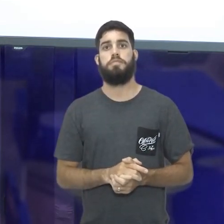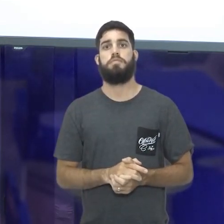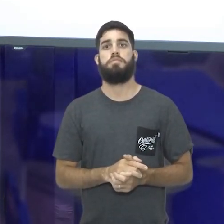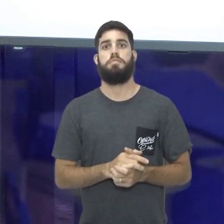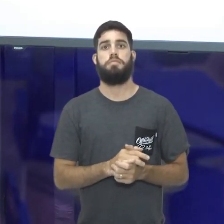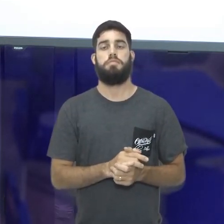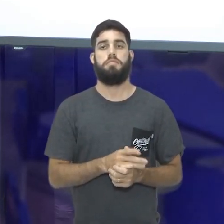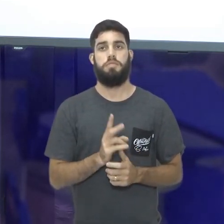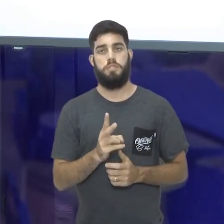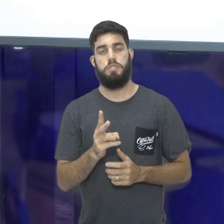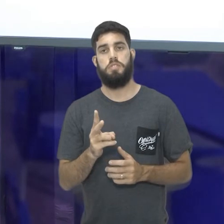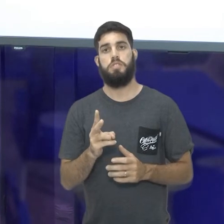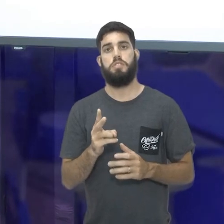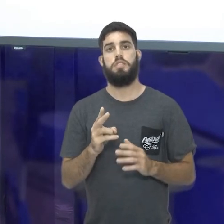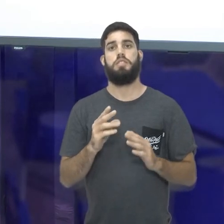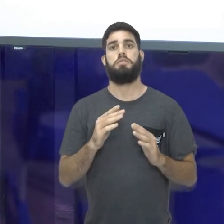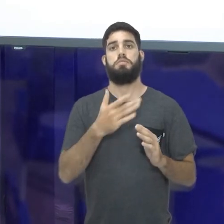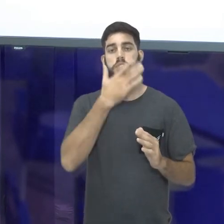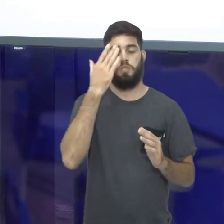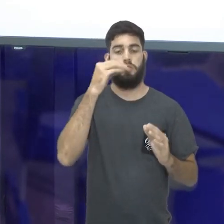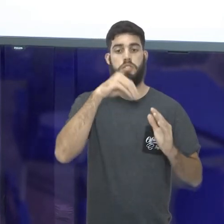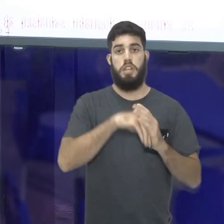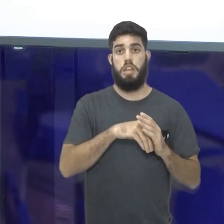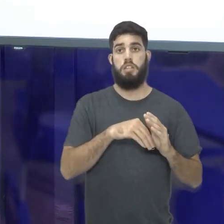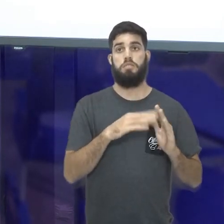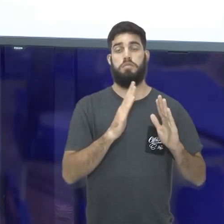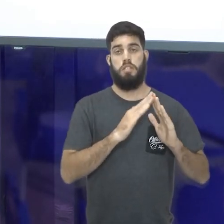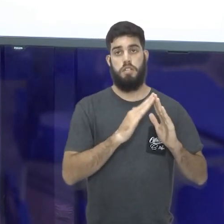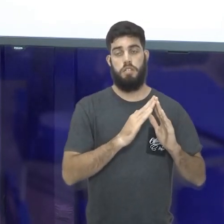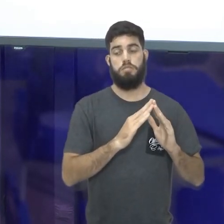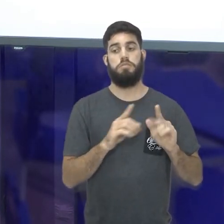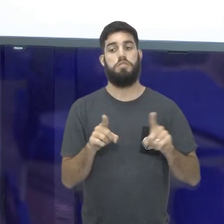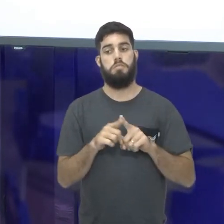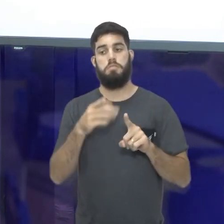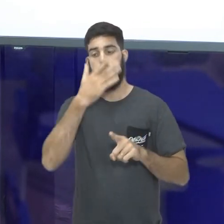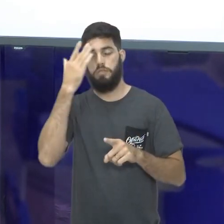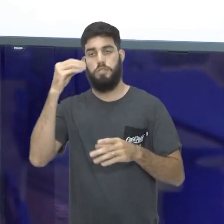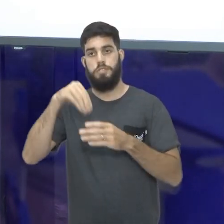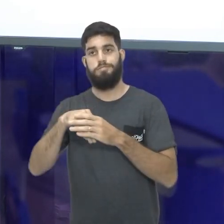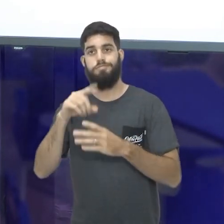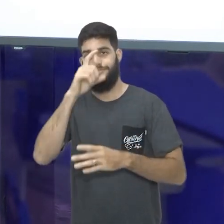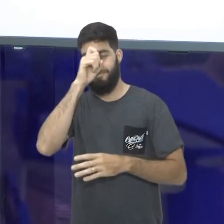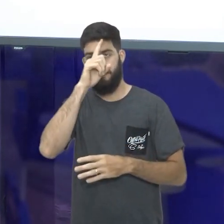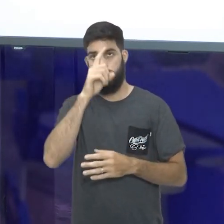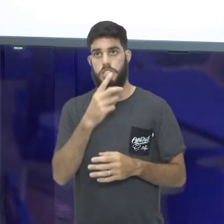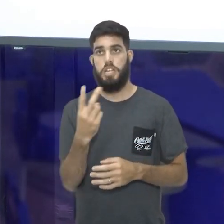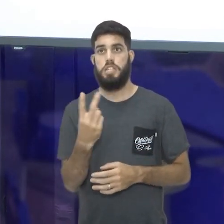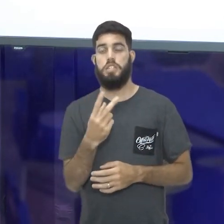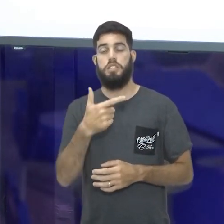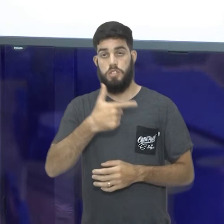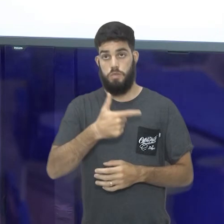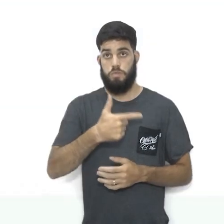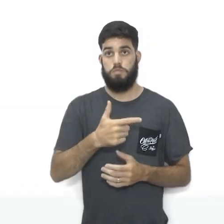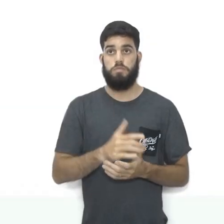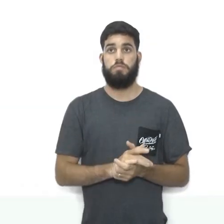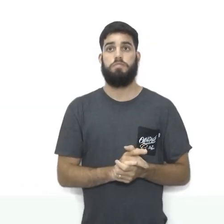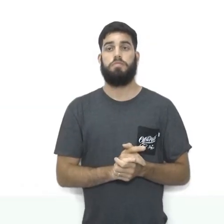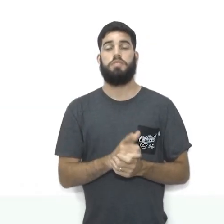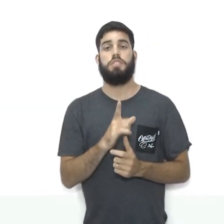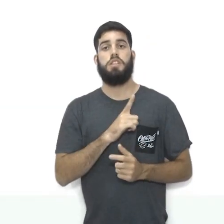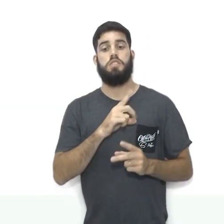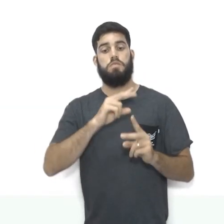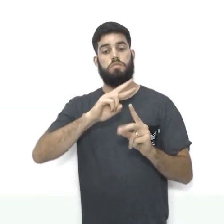em isolamento domiciliar e os que estão internados. Já na segunda expressão, nós temos aqui que o dobro